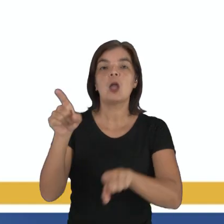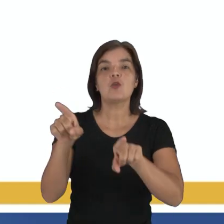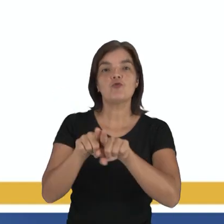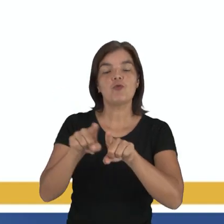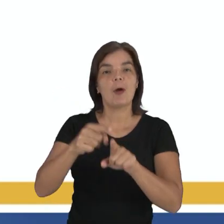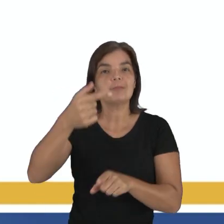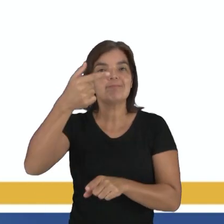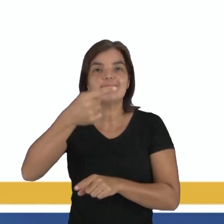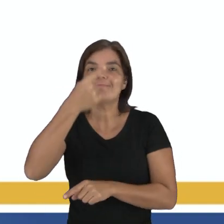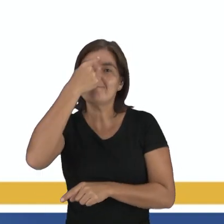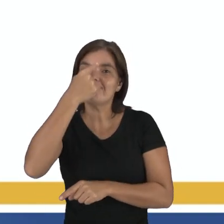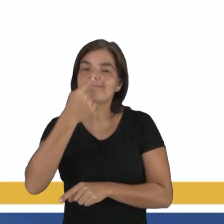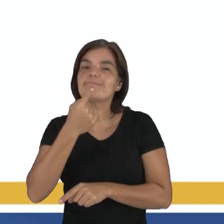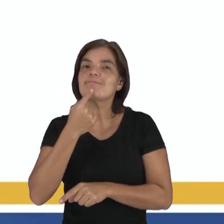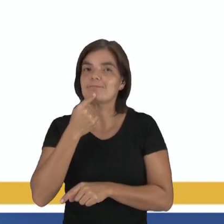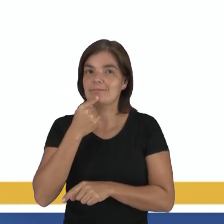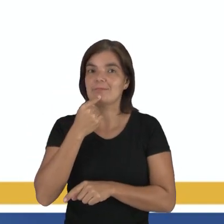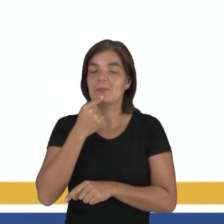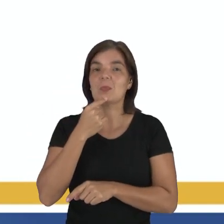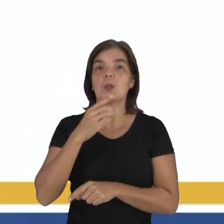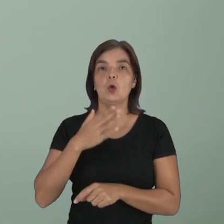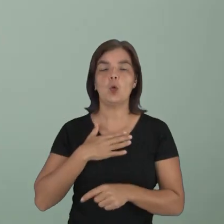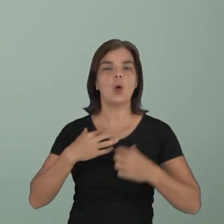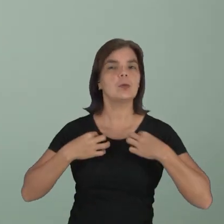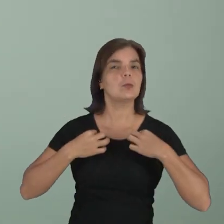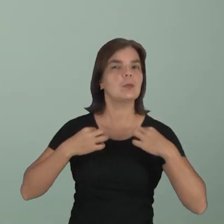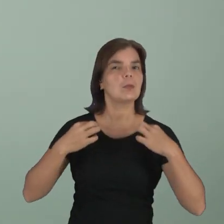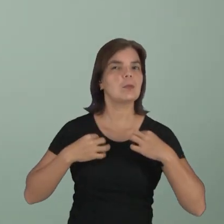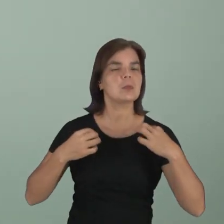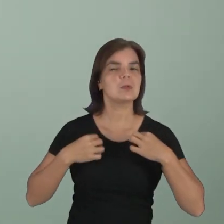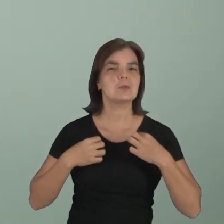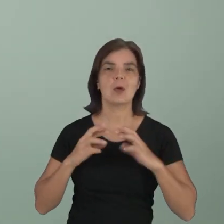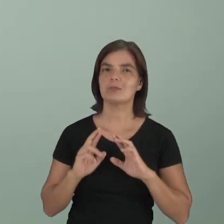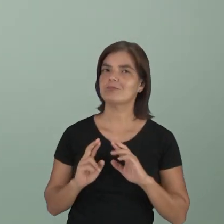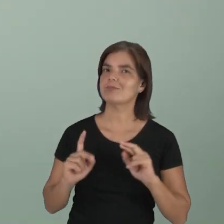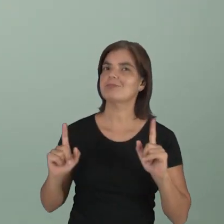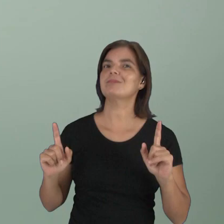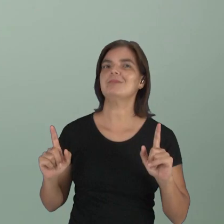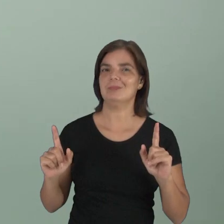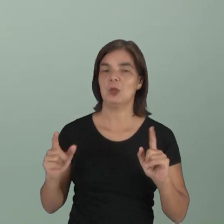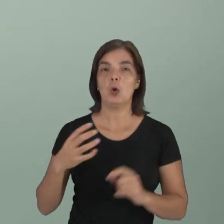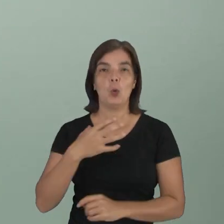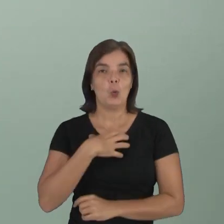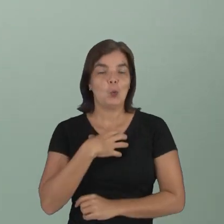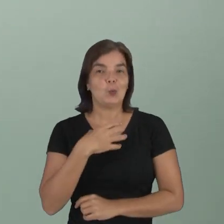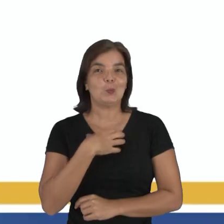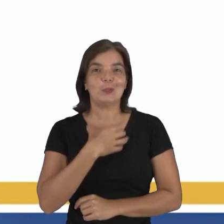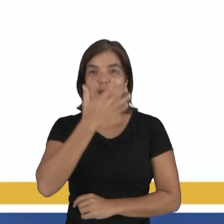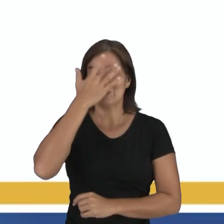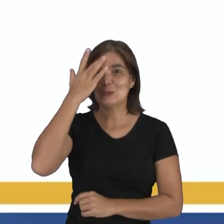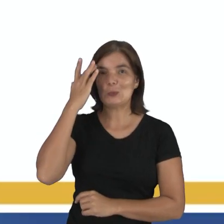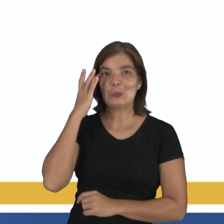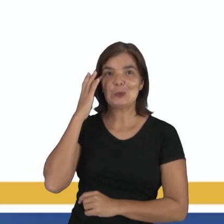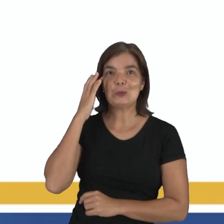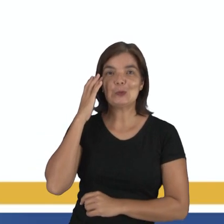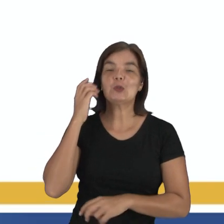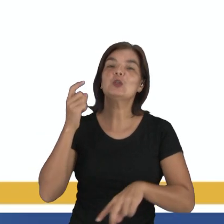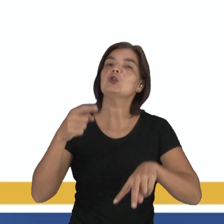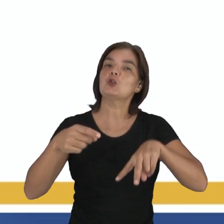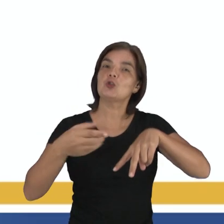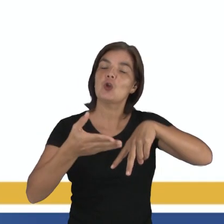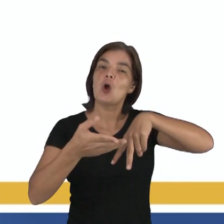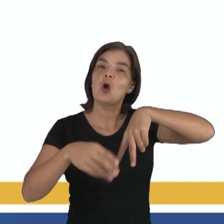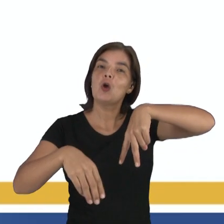imagem, observem que os trajes são mais descontraídos, o gesto do personagem que está de calça